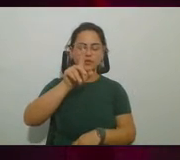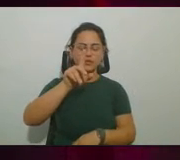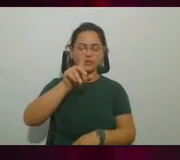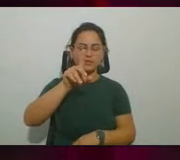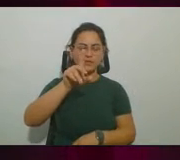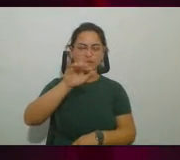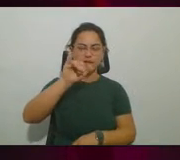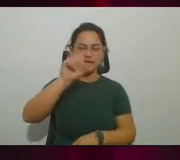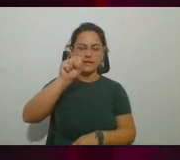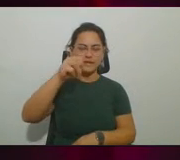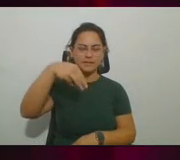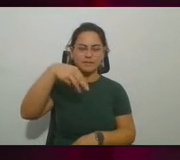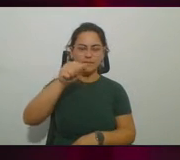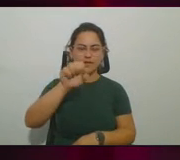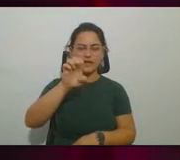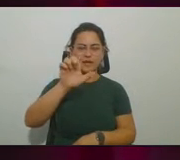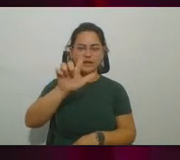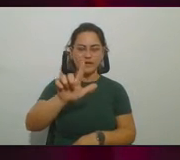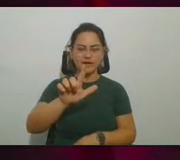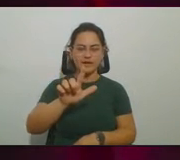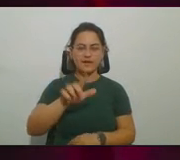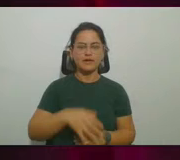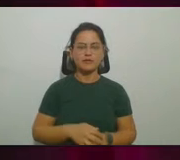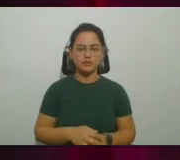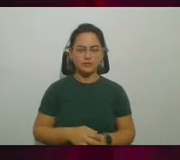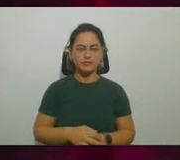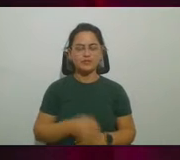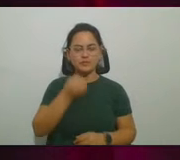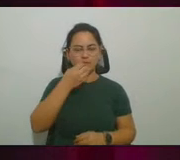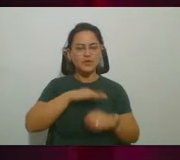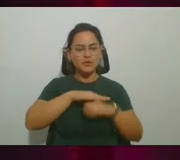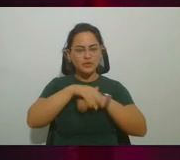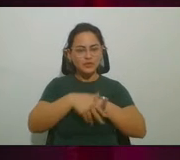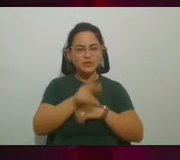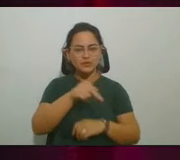Alves. Boa noite, professor Ismael.